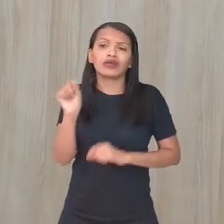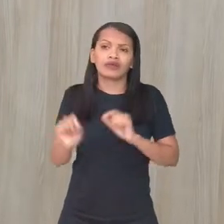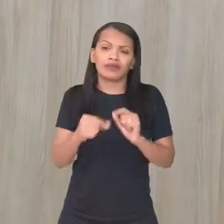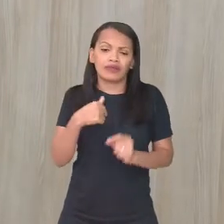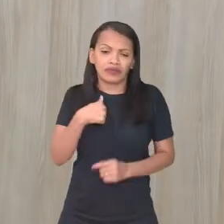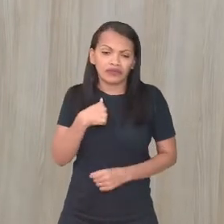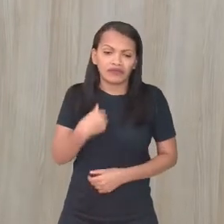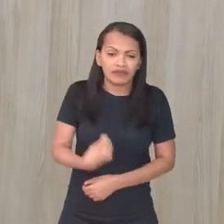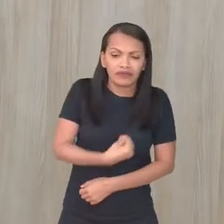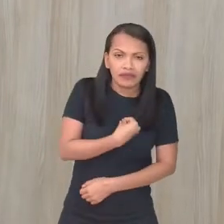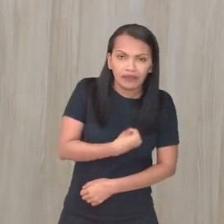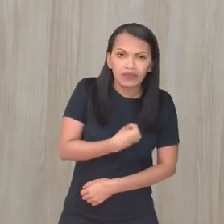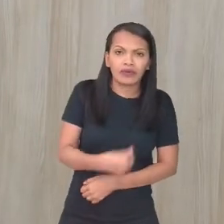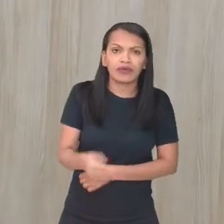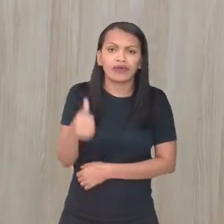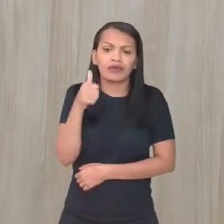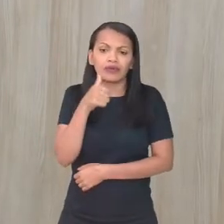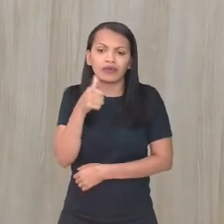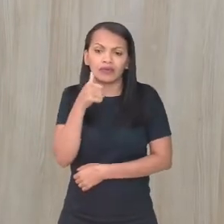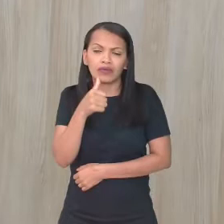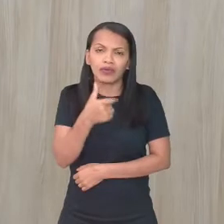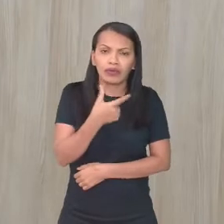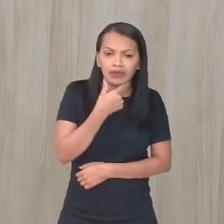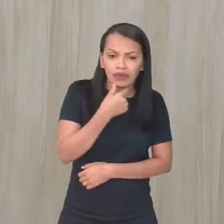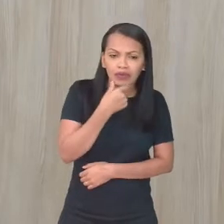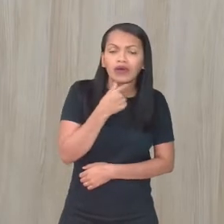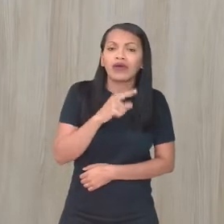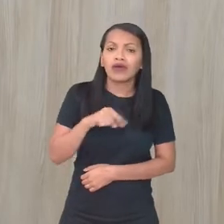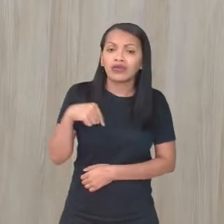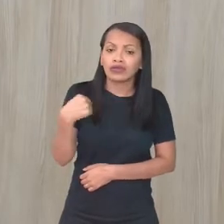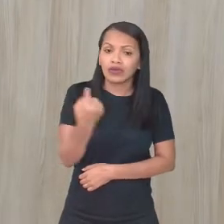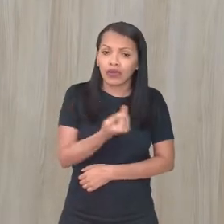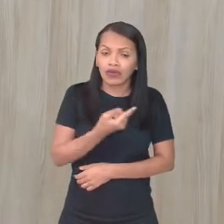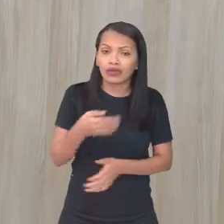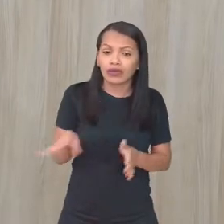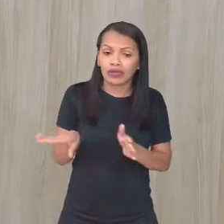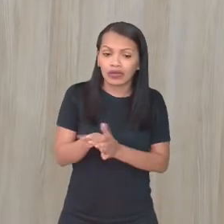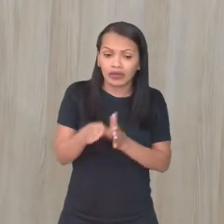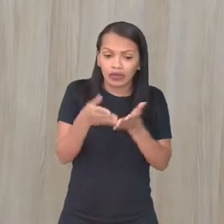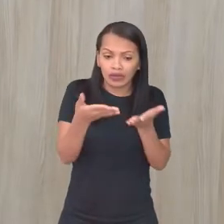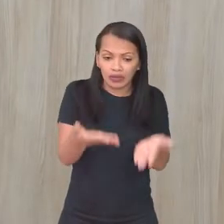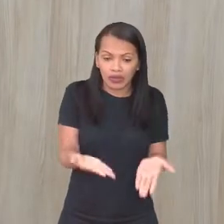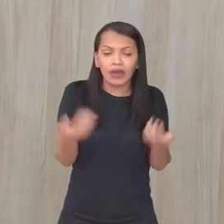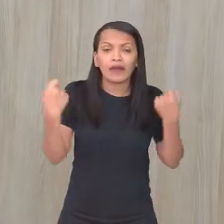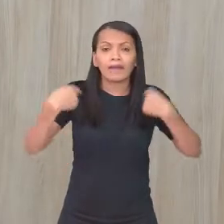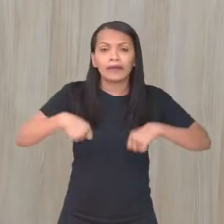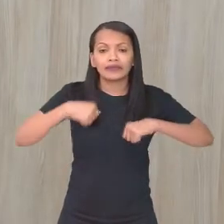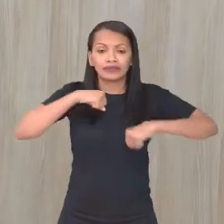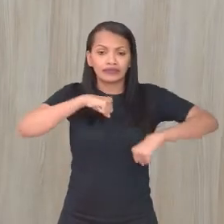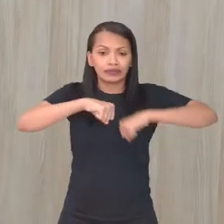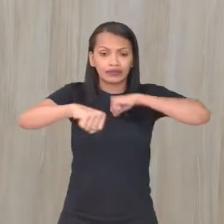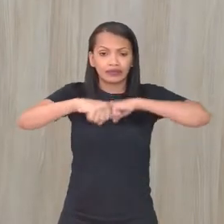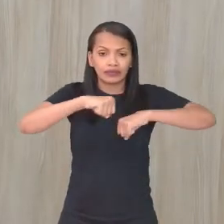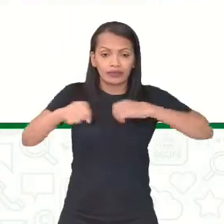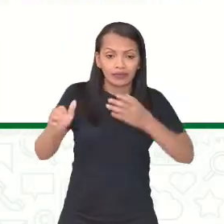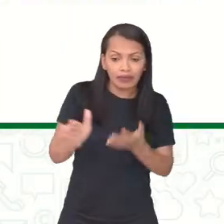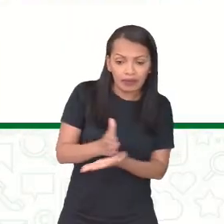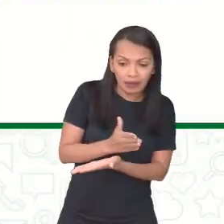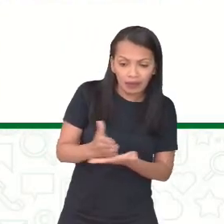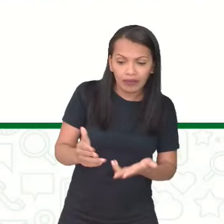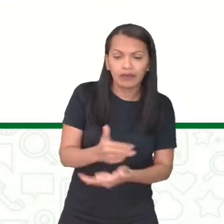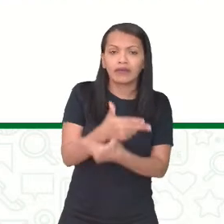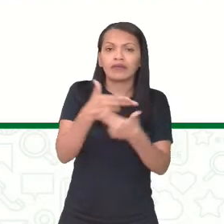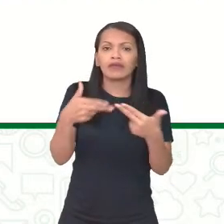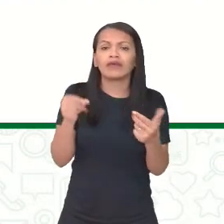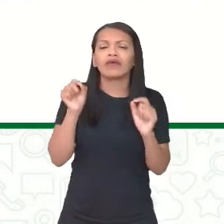sexualidade entre um homem e uma mulher que nós chegamos a esse mundo, então a gente tem que debater alguns pontos, tá?